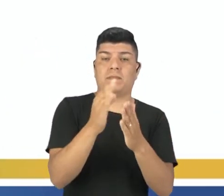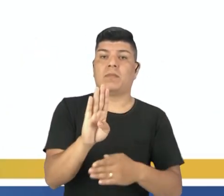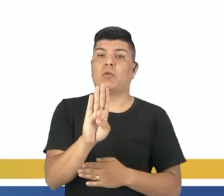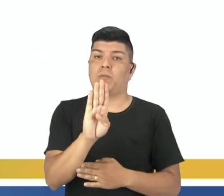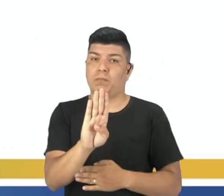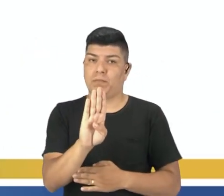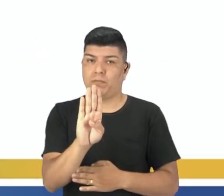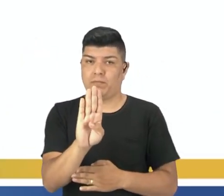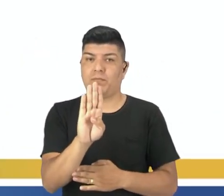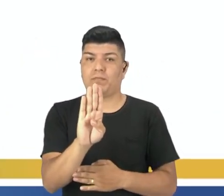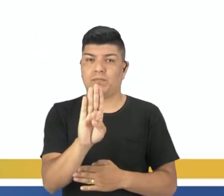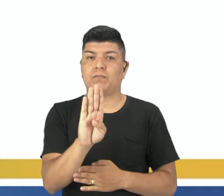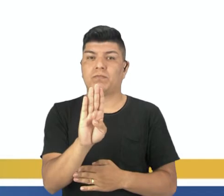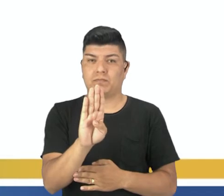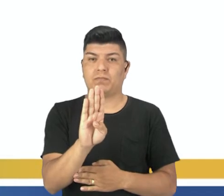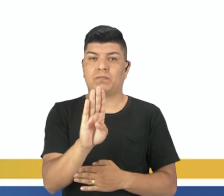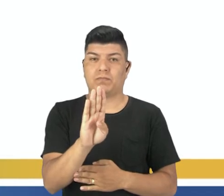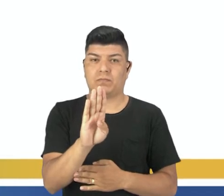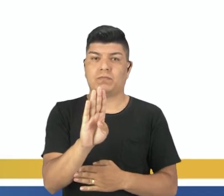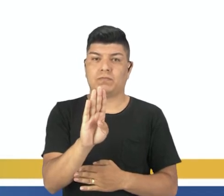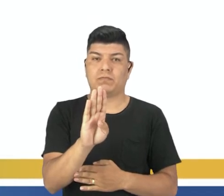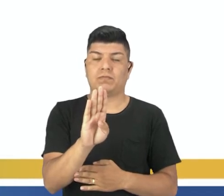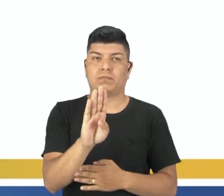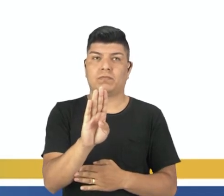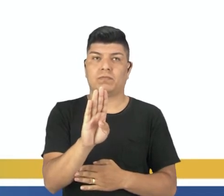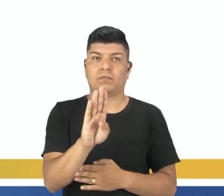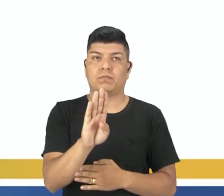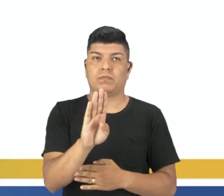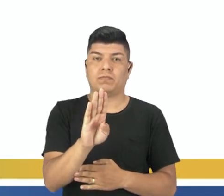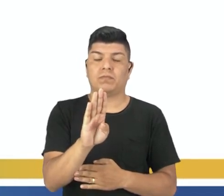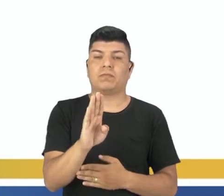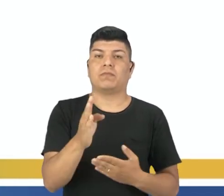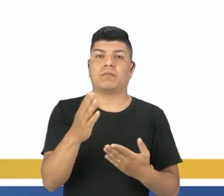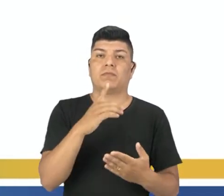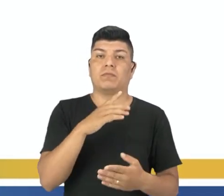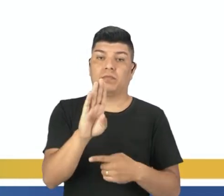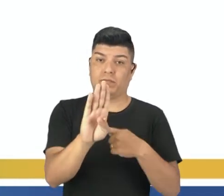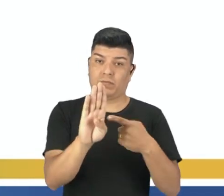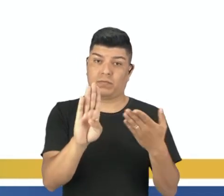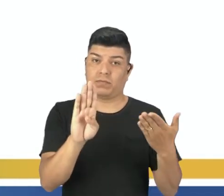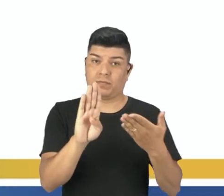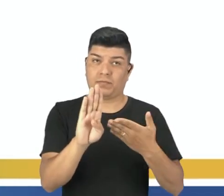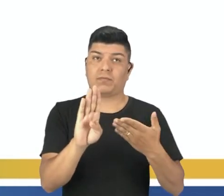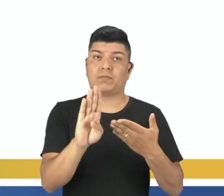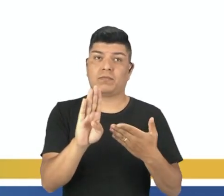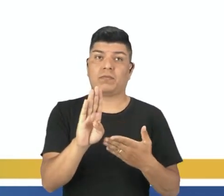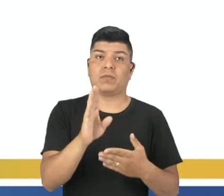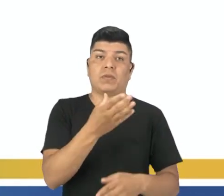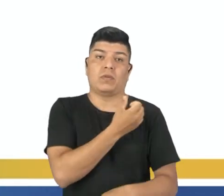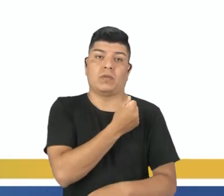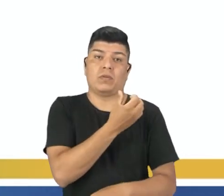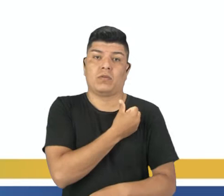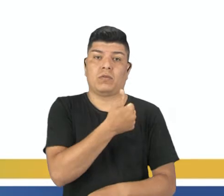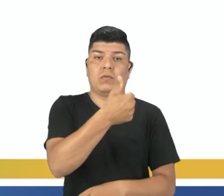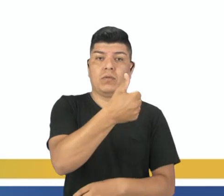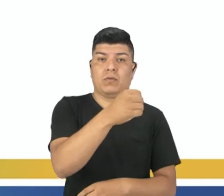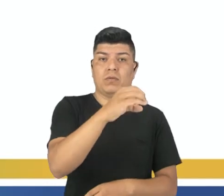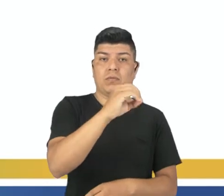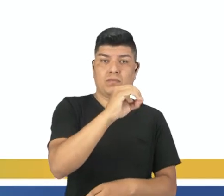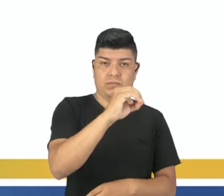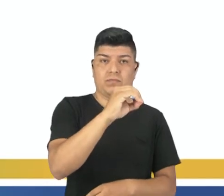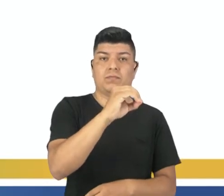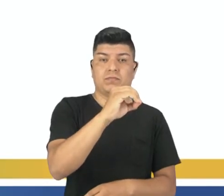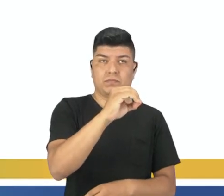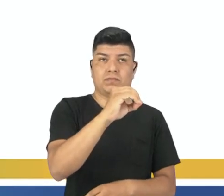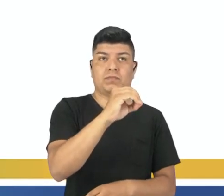bebezão né aí na nossa fórmula da área esse bebezão aí é o número 10 né que a